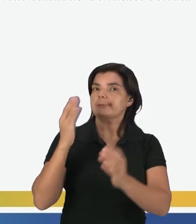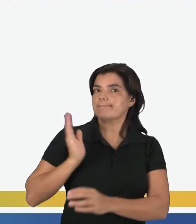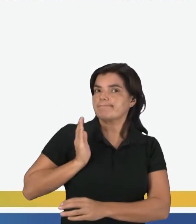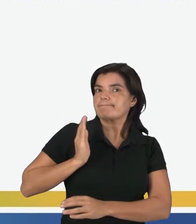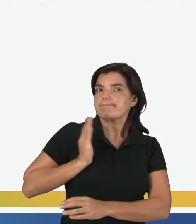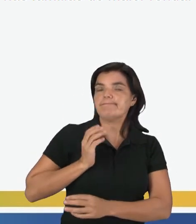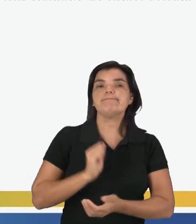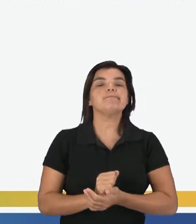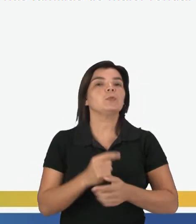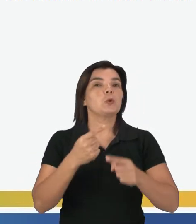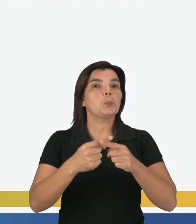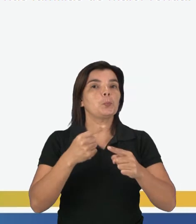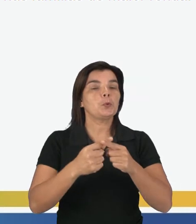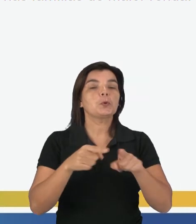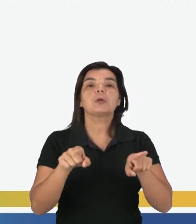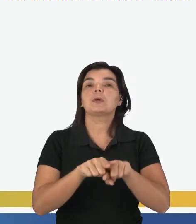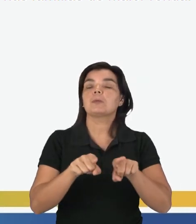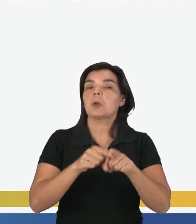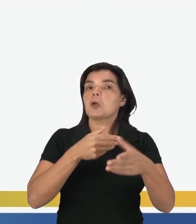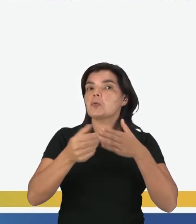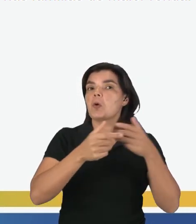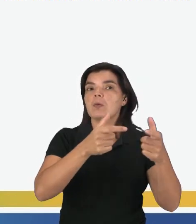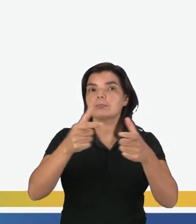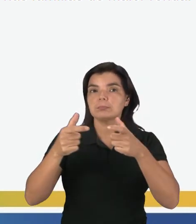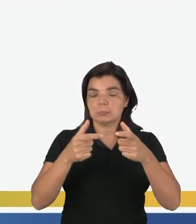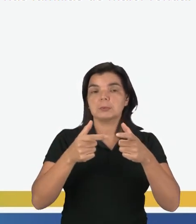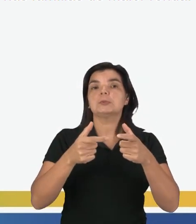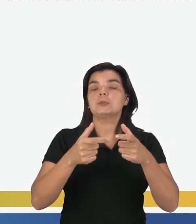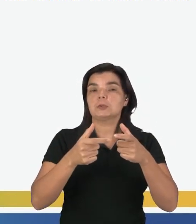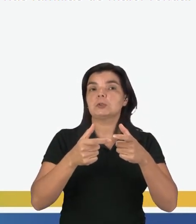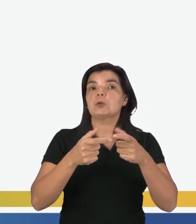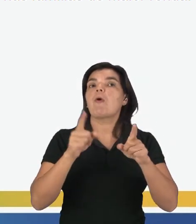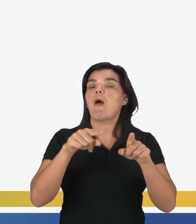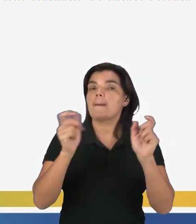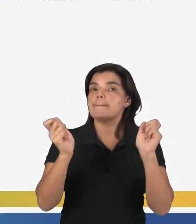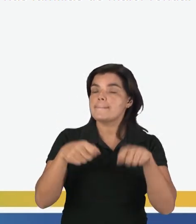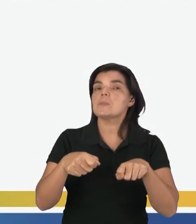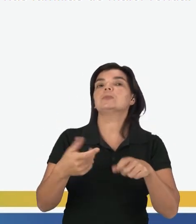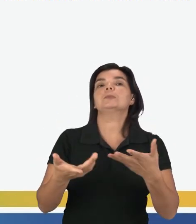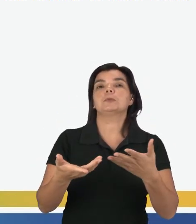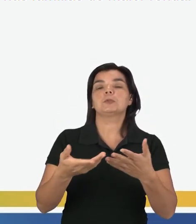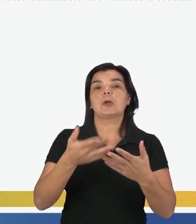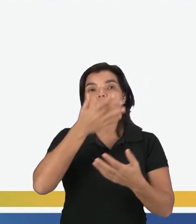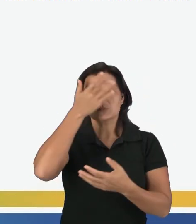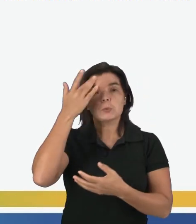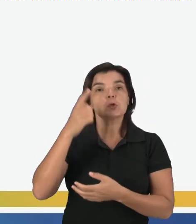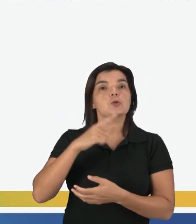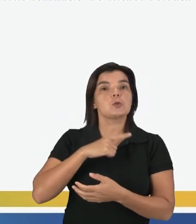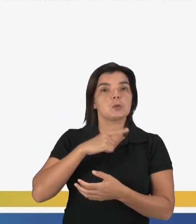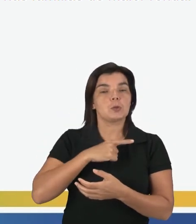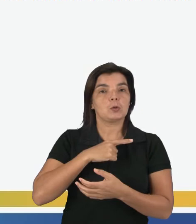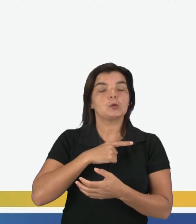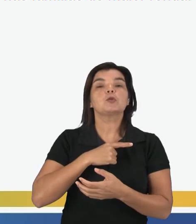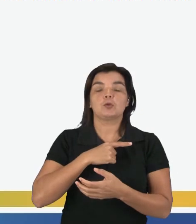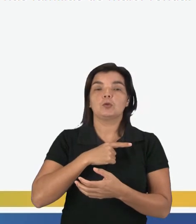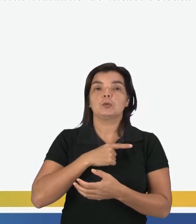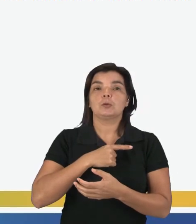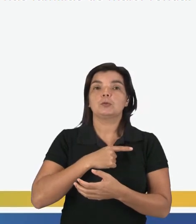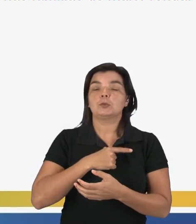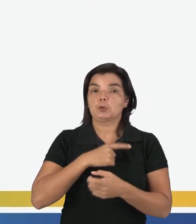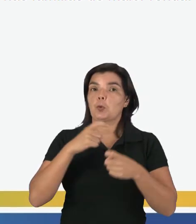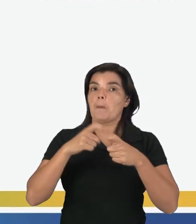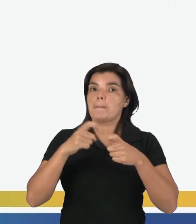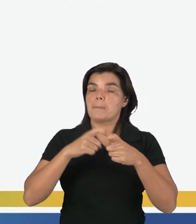quê? Porque em muitos dos casos, em qualquer situação extrema, é possível que essas pessoas busquem os maiores centros médicos